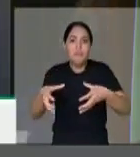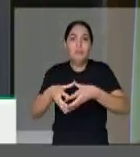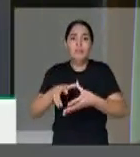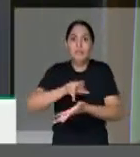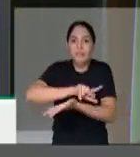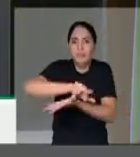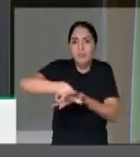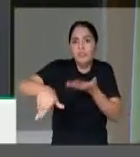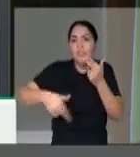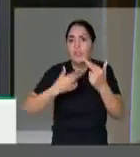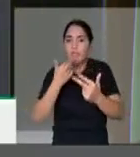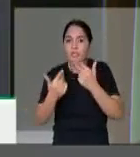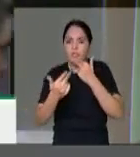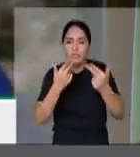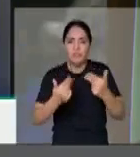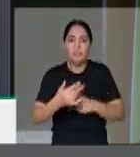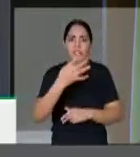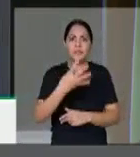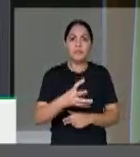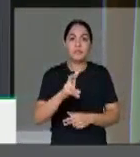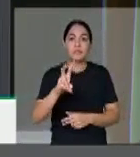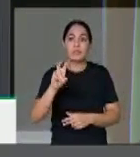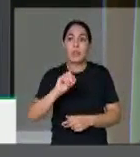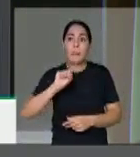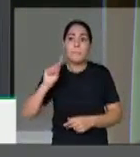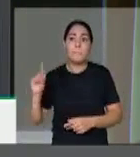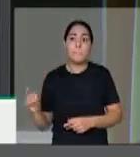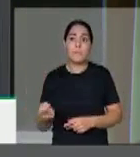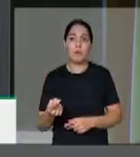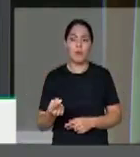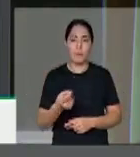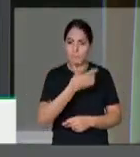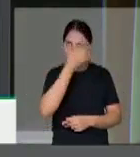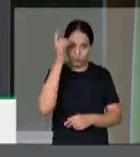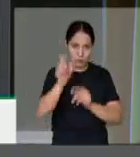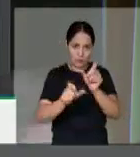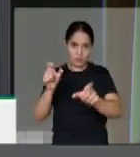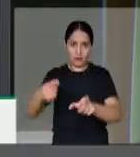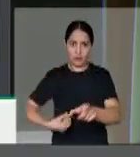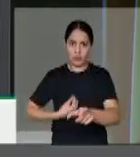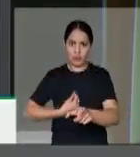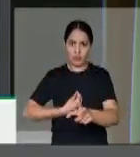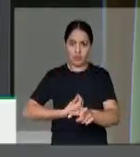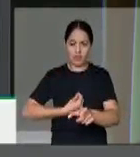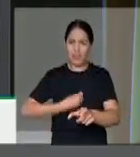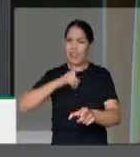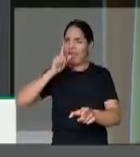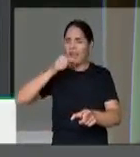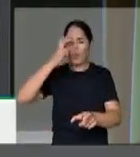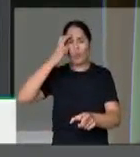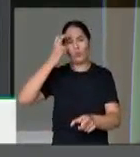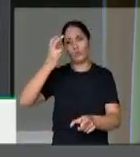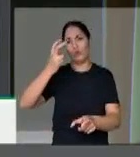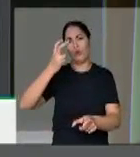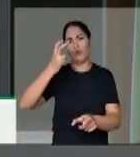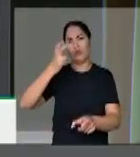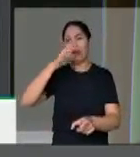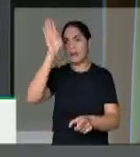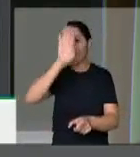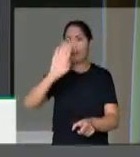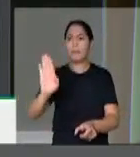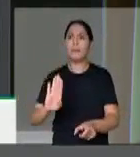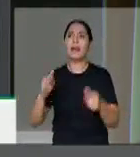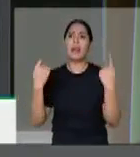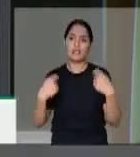que falam línguas distintas, num total de 450 mil pessoas. Um patrimônio cultural que o